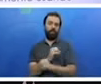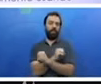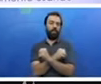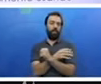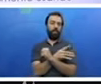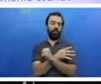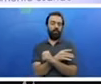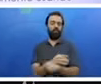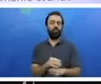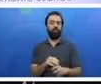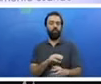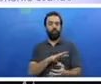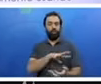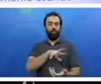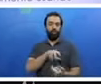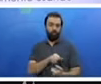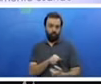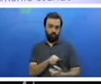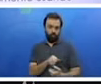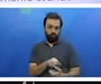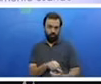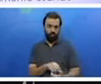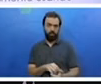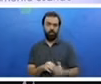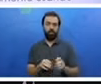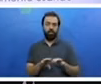se ionizam produzindo soluções